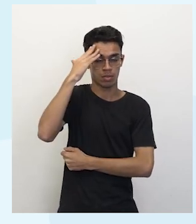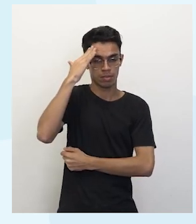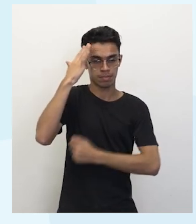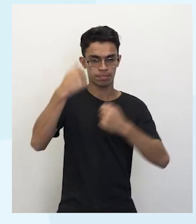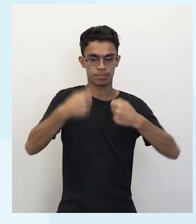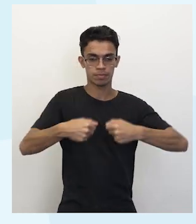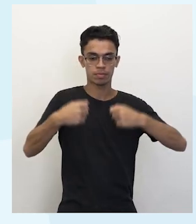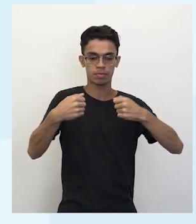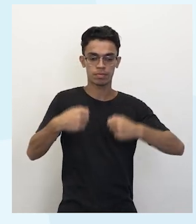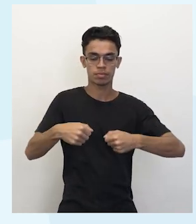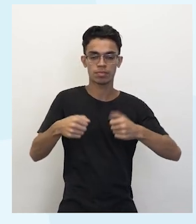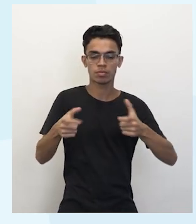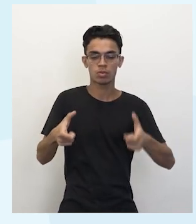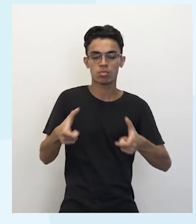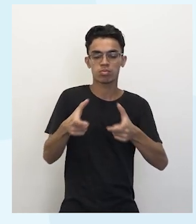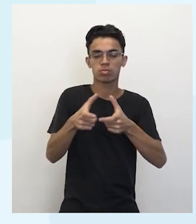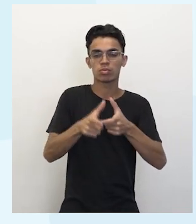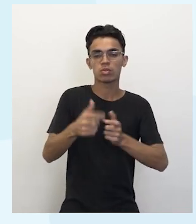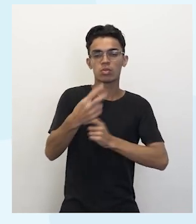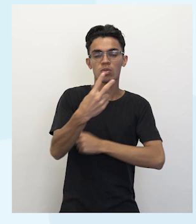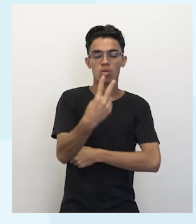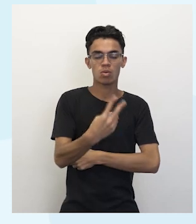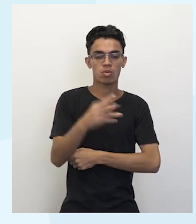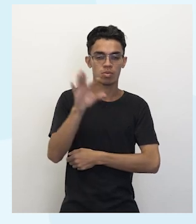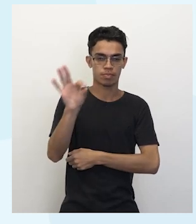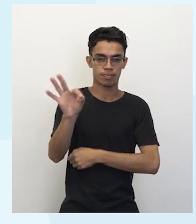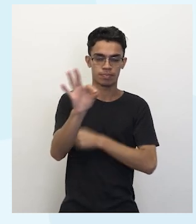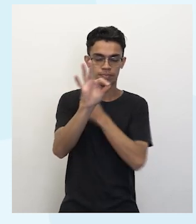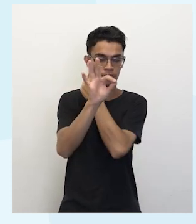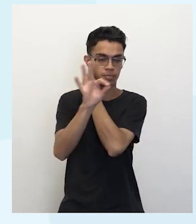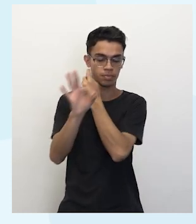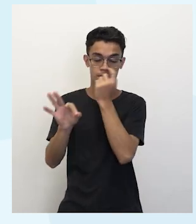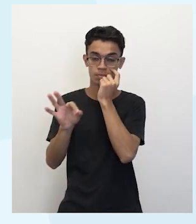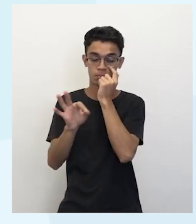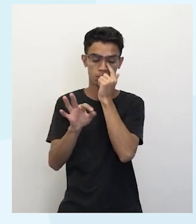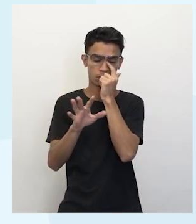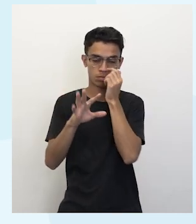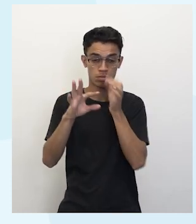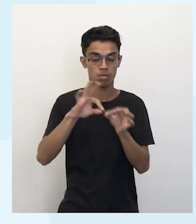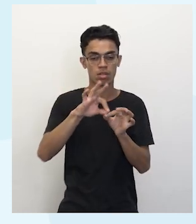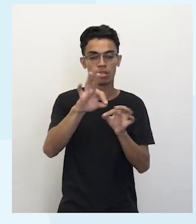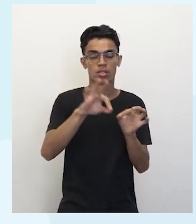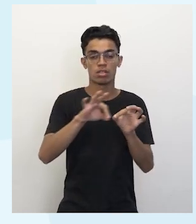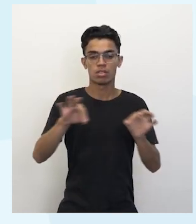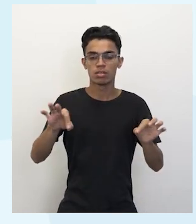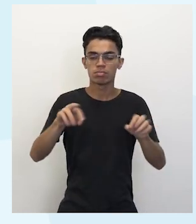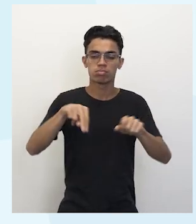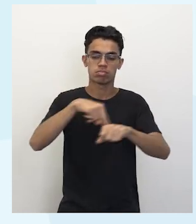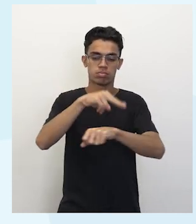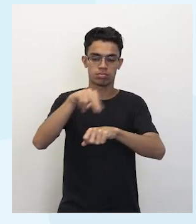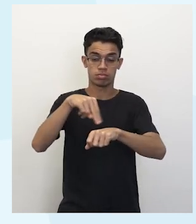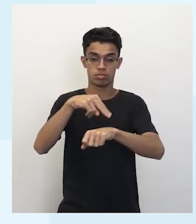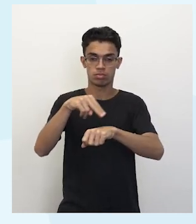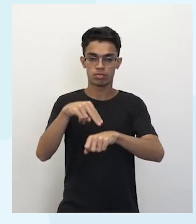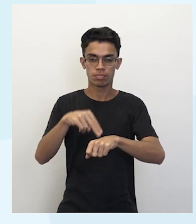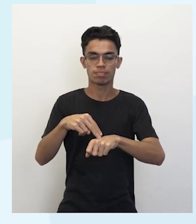aí, ó, aproximadamente 2% do território nacional só que é